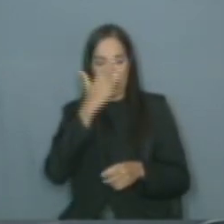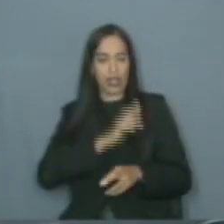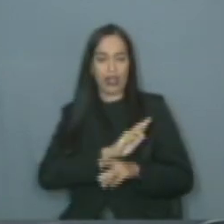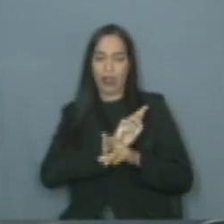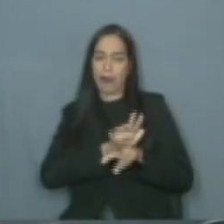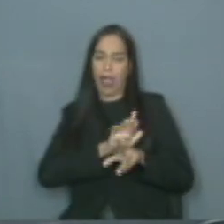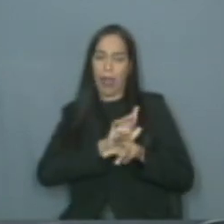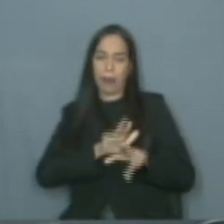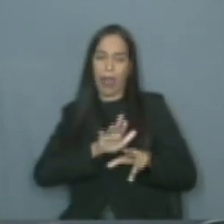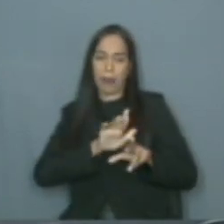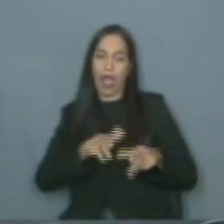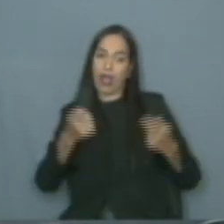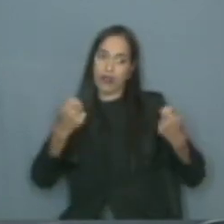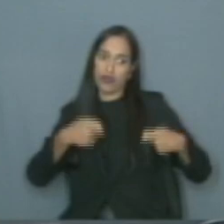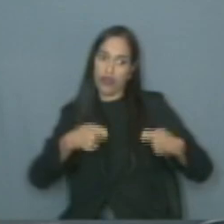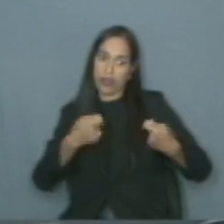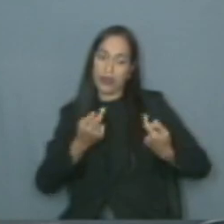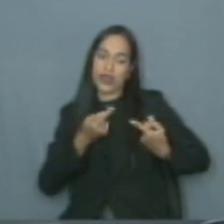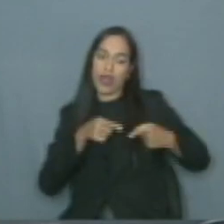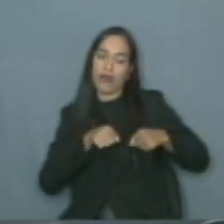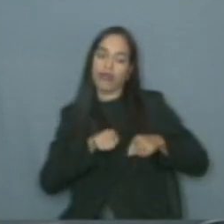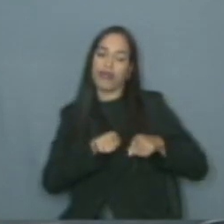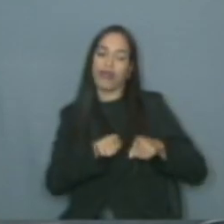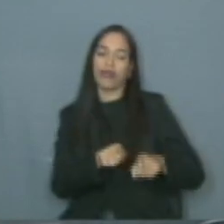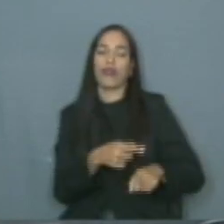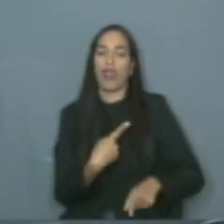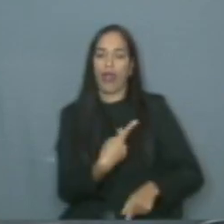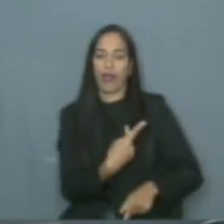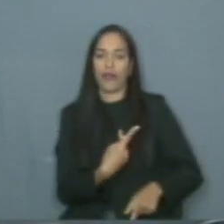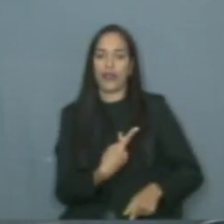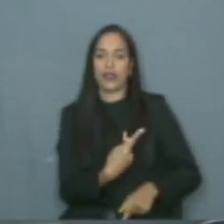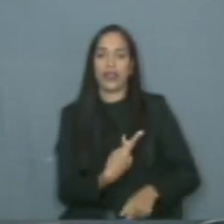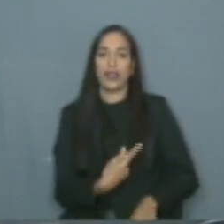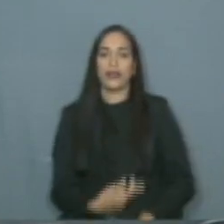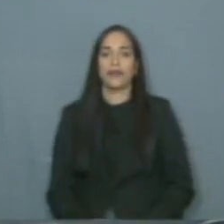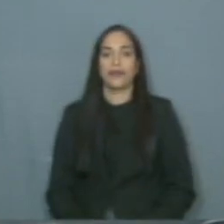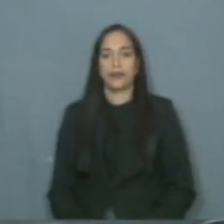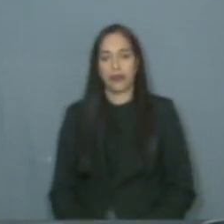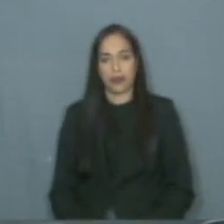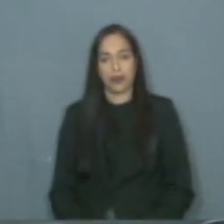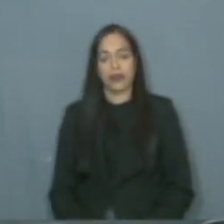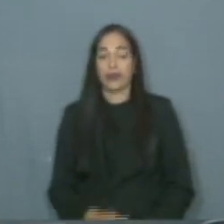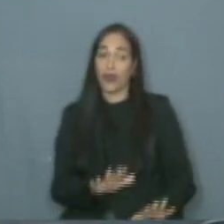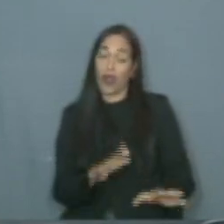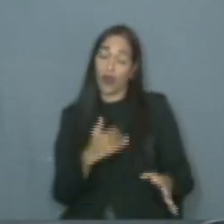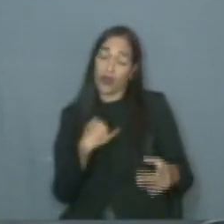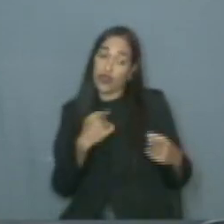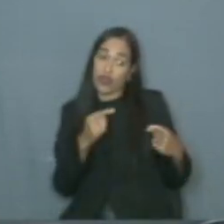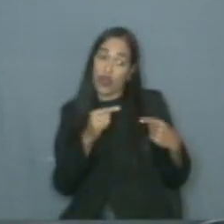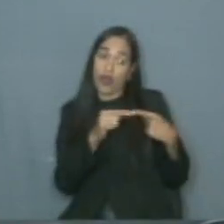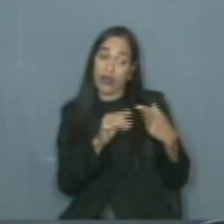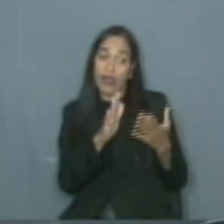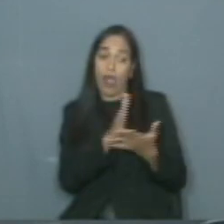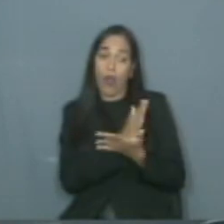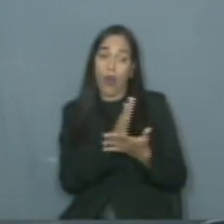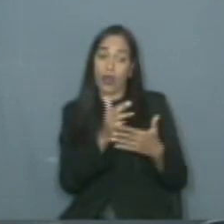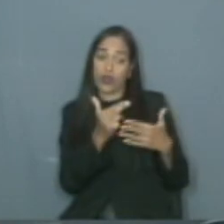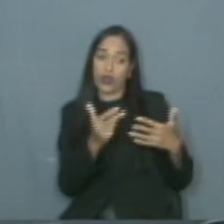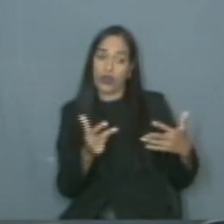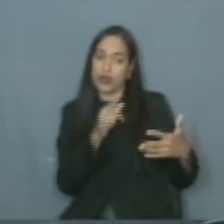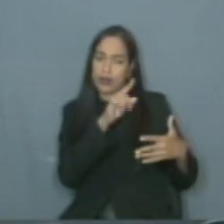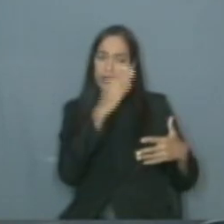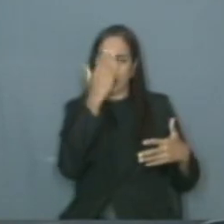vários pontos em que a gente precisa caminhar junto, e a gente caminha junto. Vou discordar de algumas partes. Assim, Vossa Excelência sabe que quando eu falei